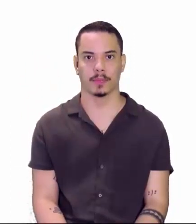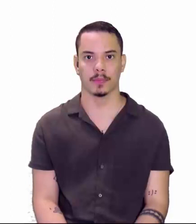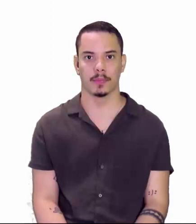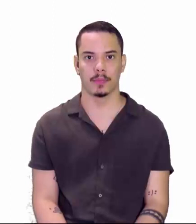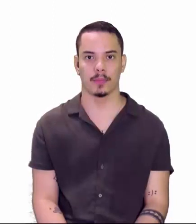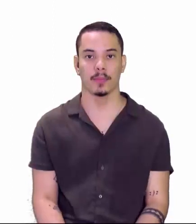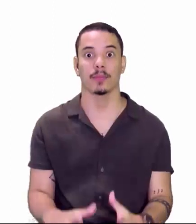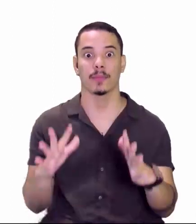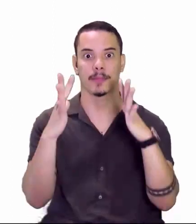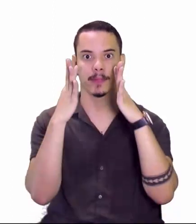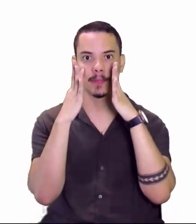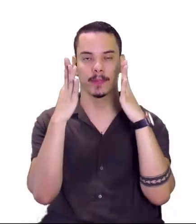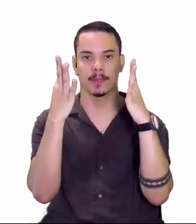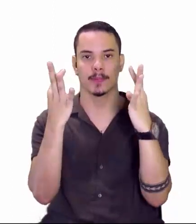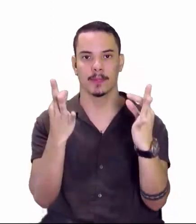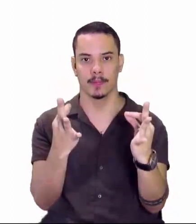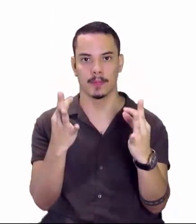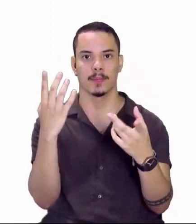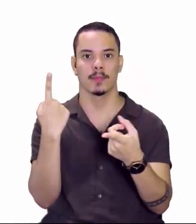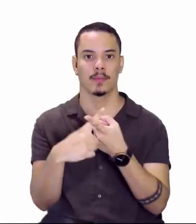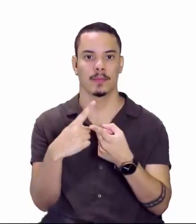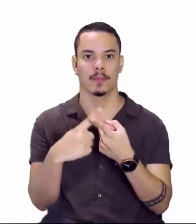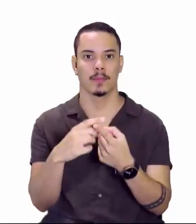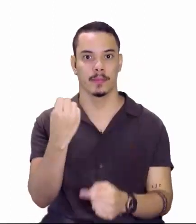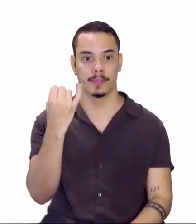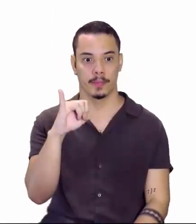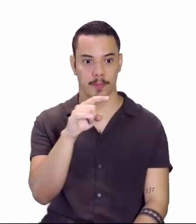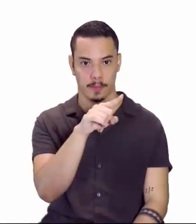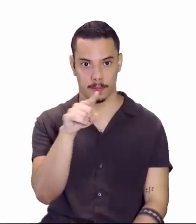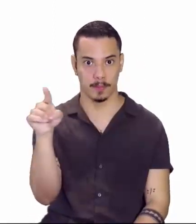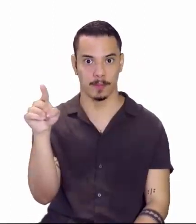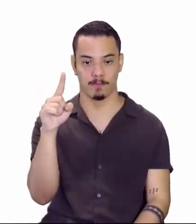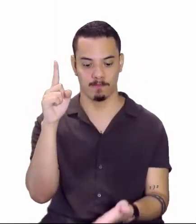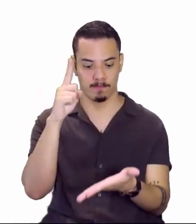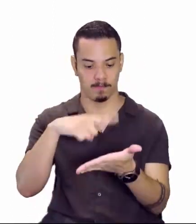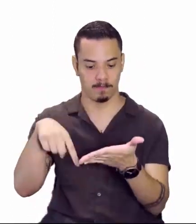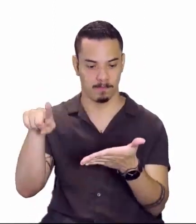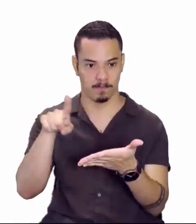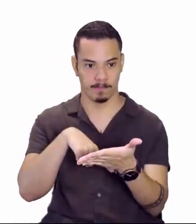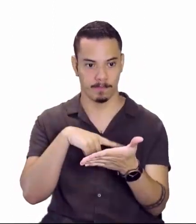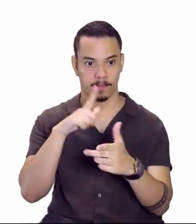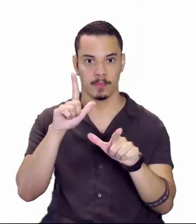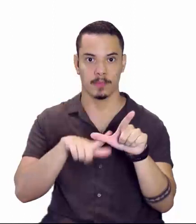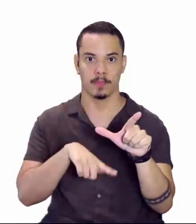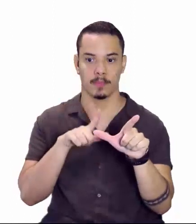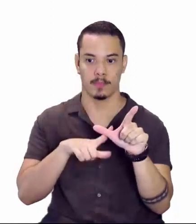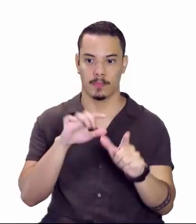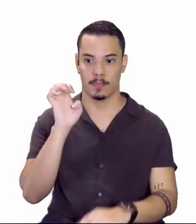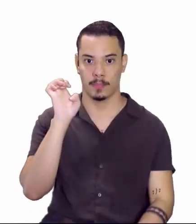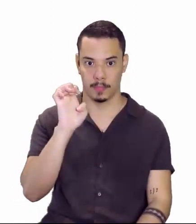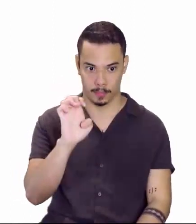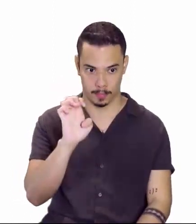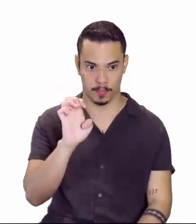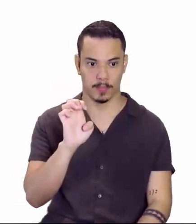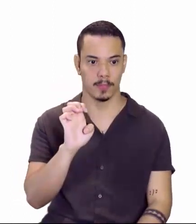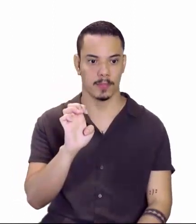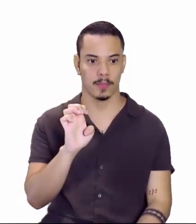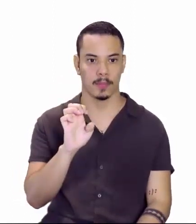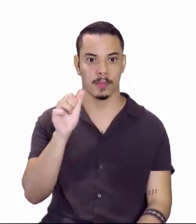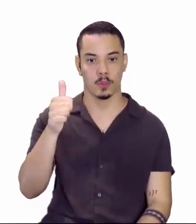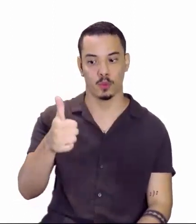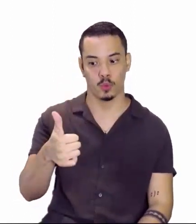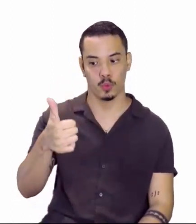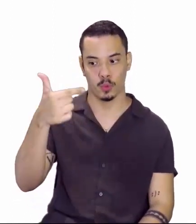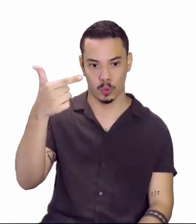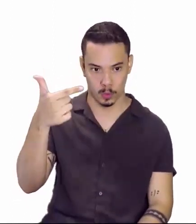Fique ligado, porque se você assinalou a letra E, que o íon magnésio, que tem